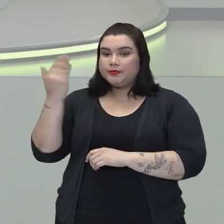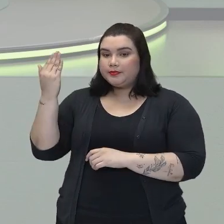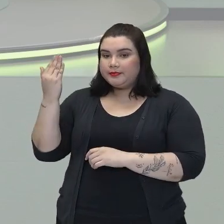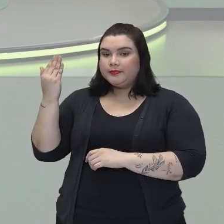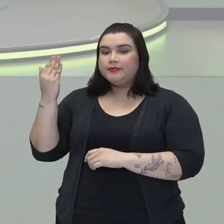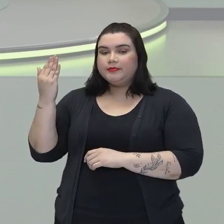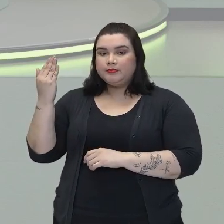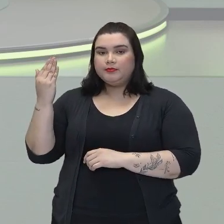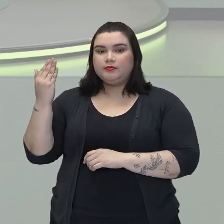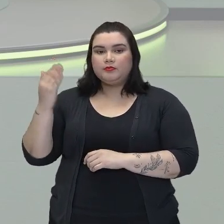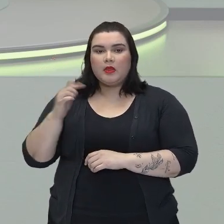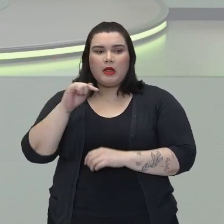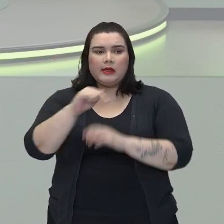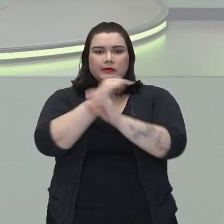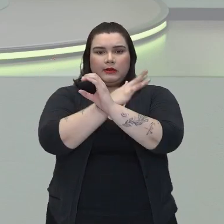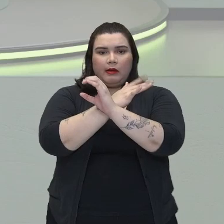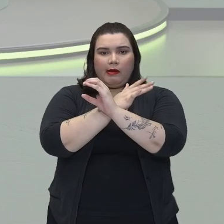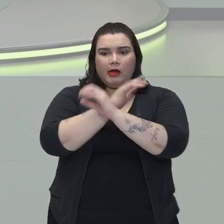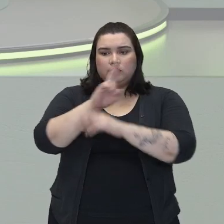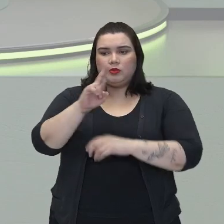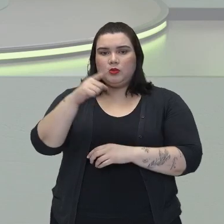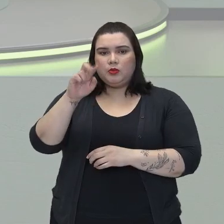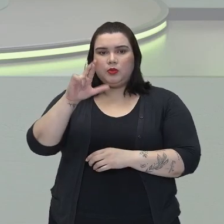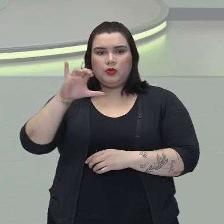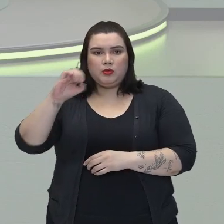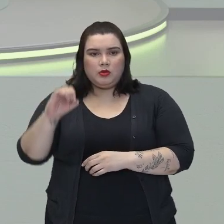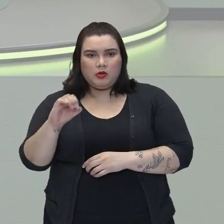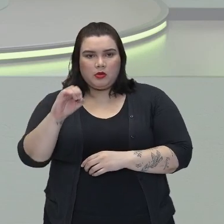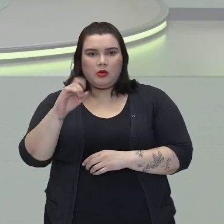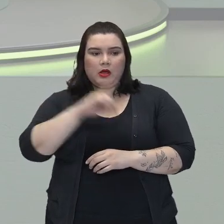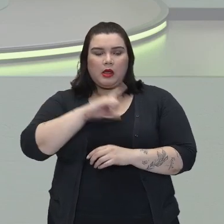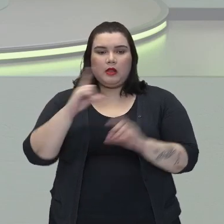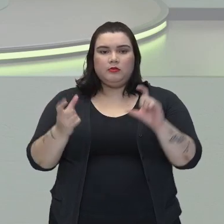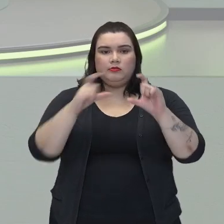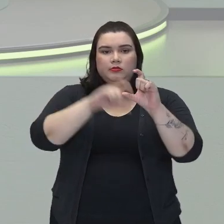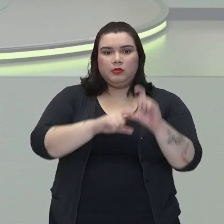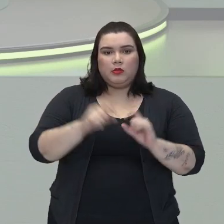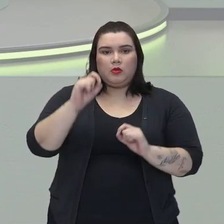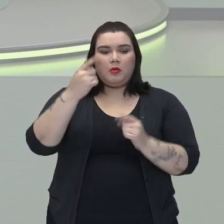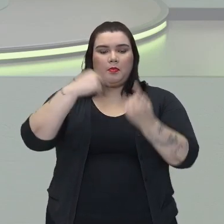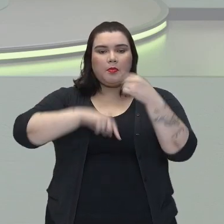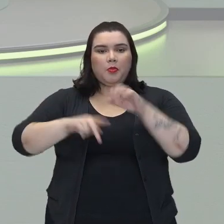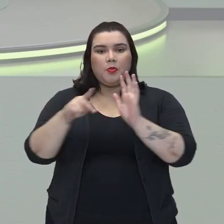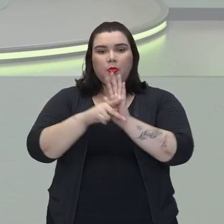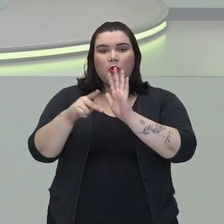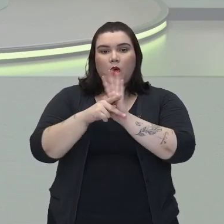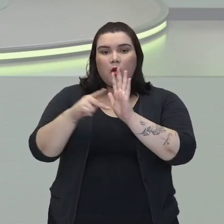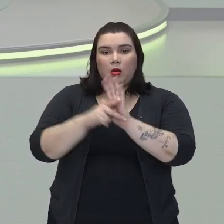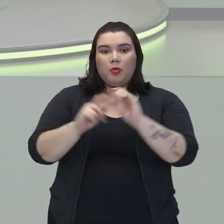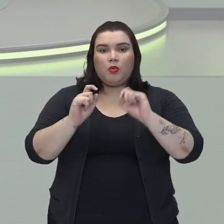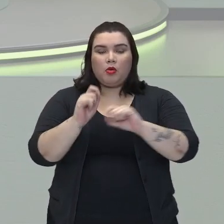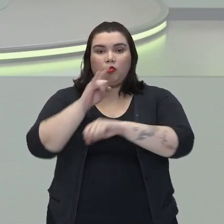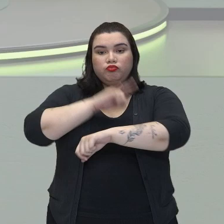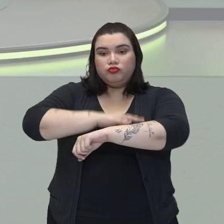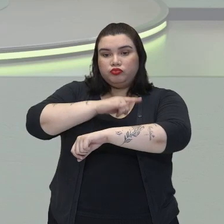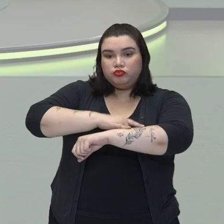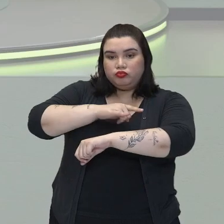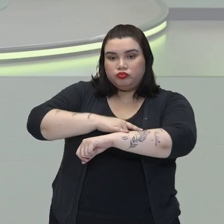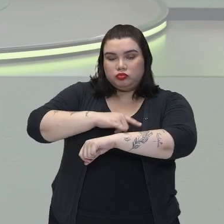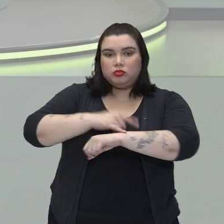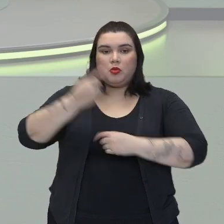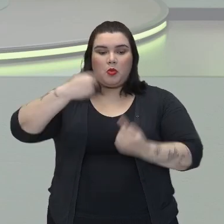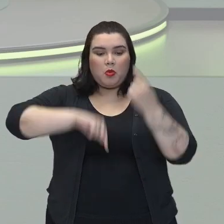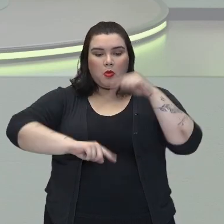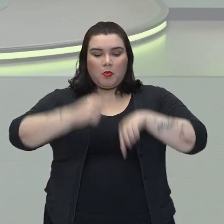ácido úrico é um ácido carboxílico que ele é derivado do metabolismo das purinas, e ele atua como um antioxidante no